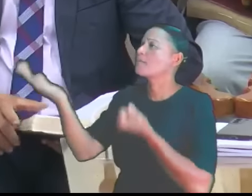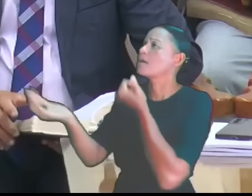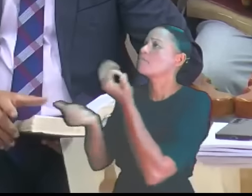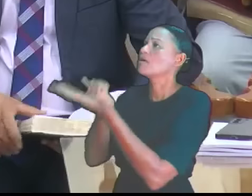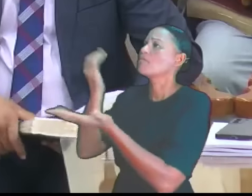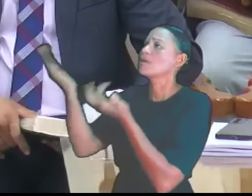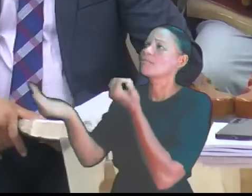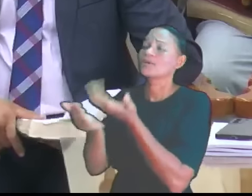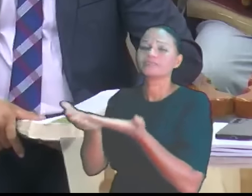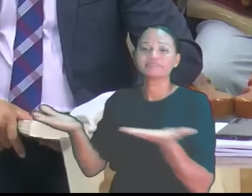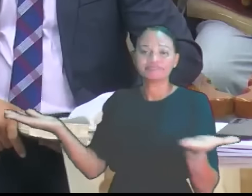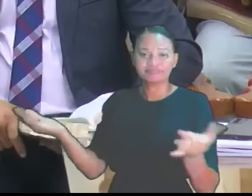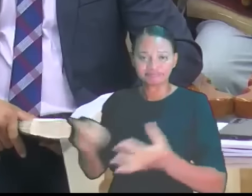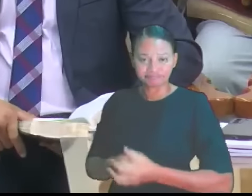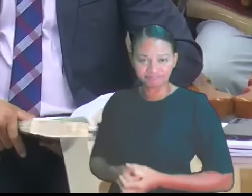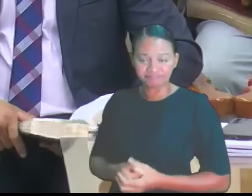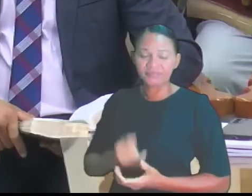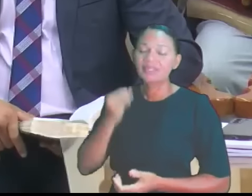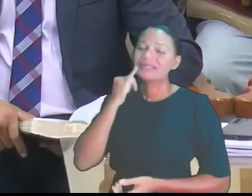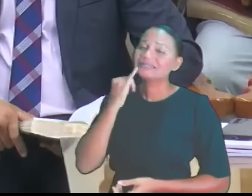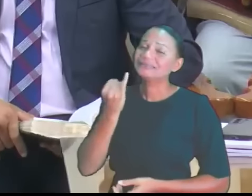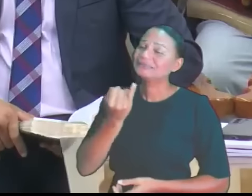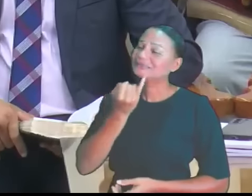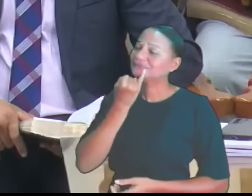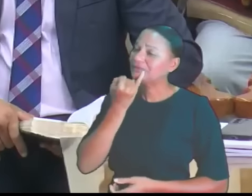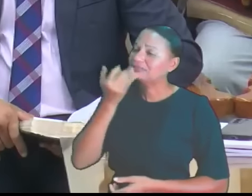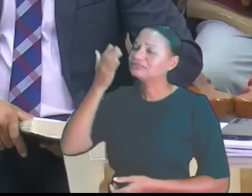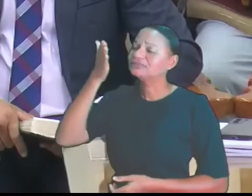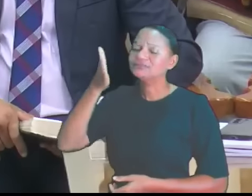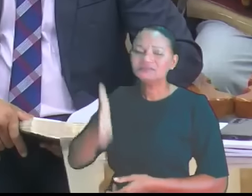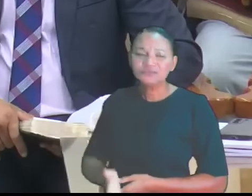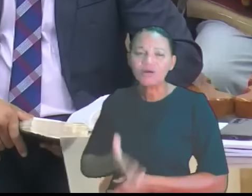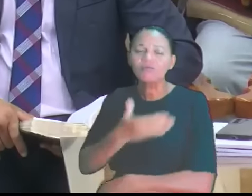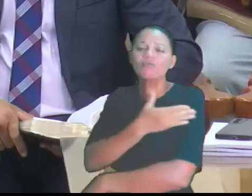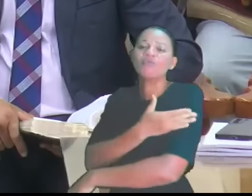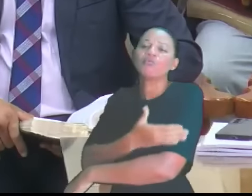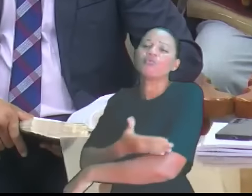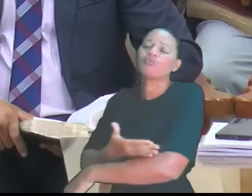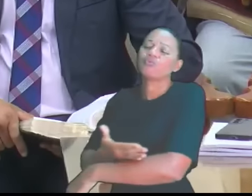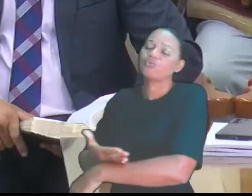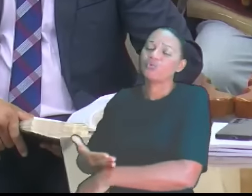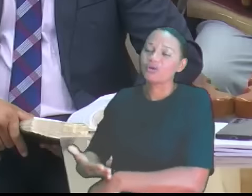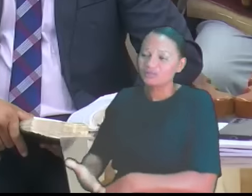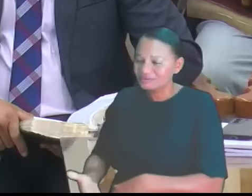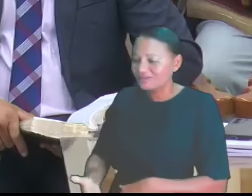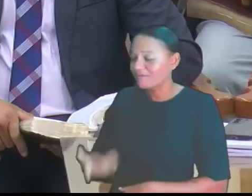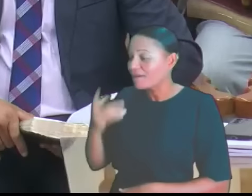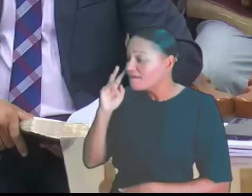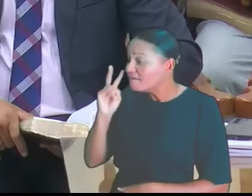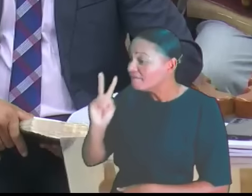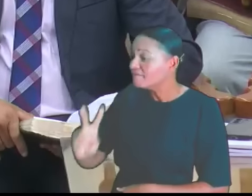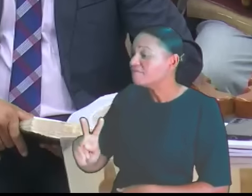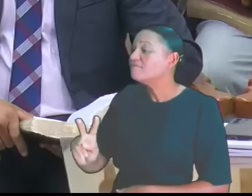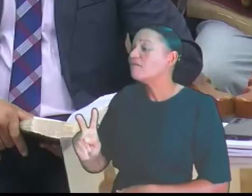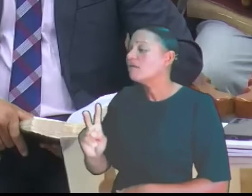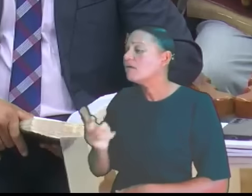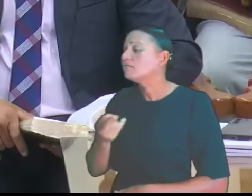holocausto, Isaac, que já estava acostumado a ver sacrifício, lança uma